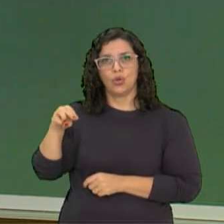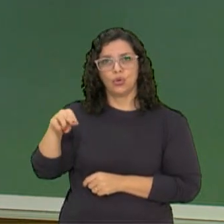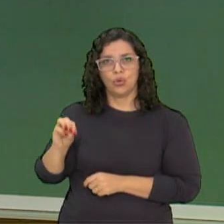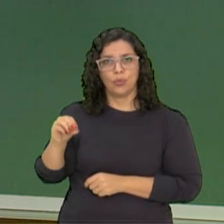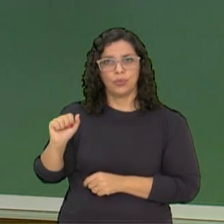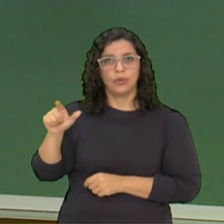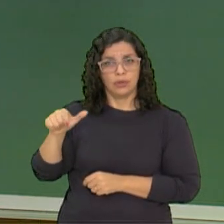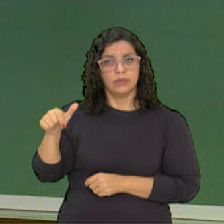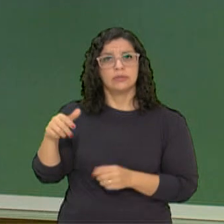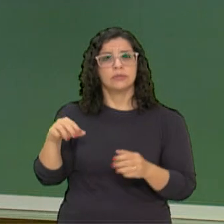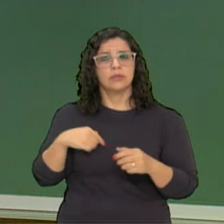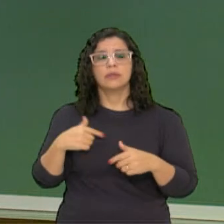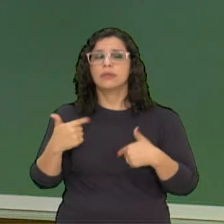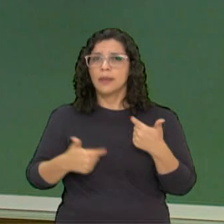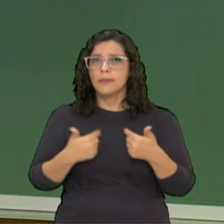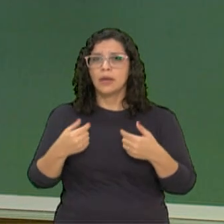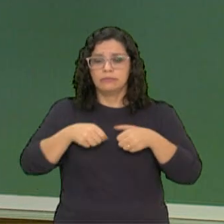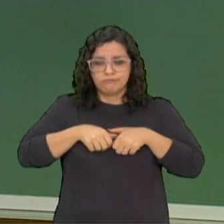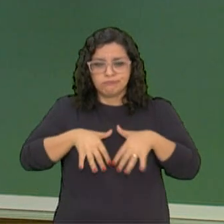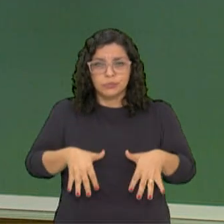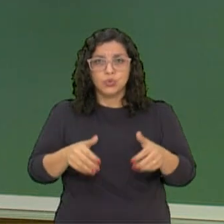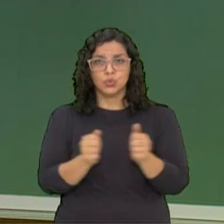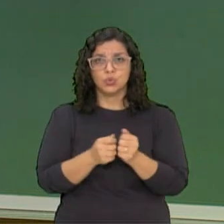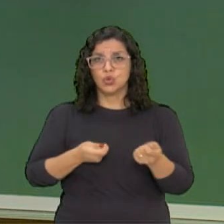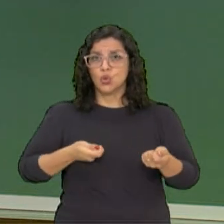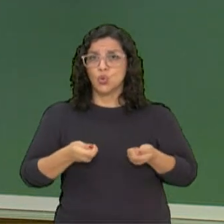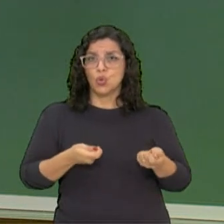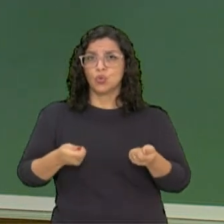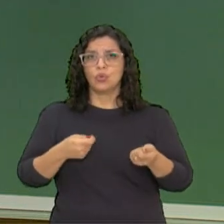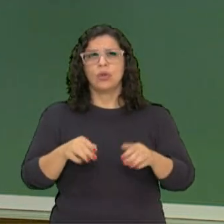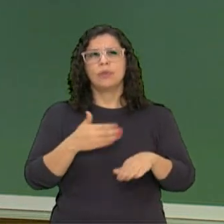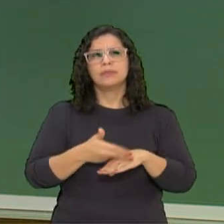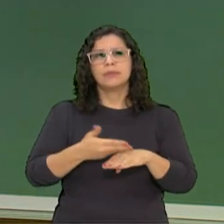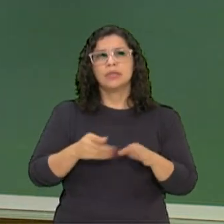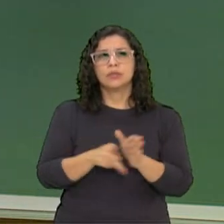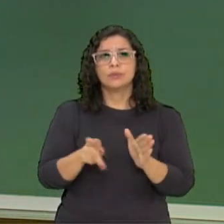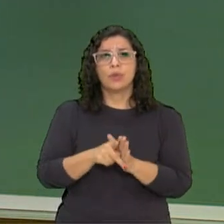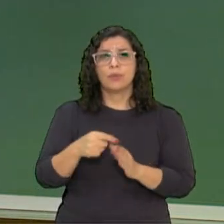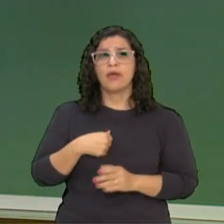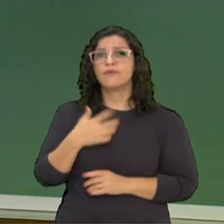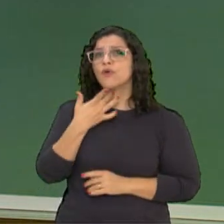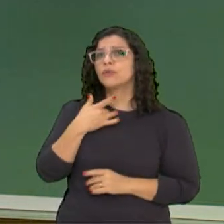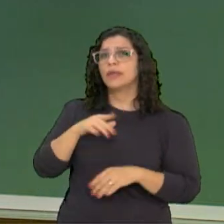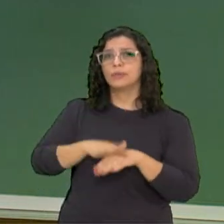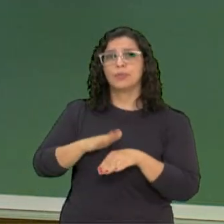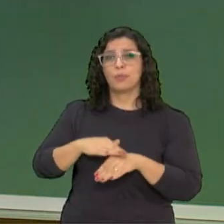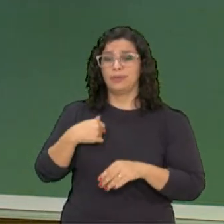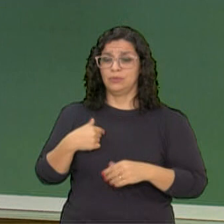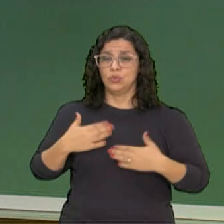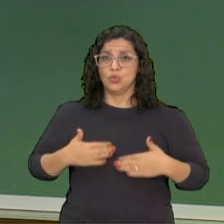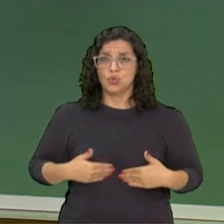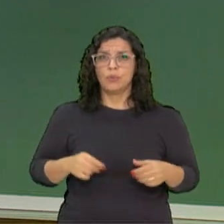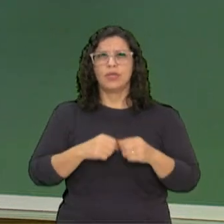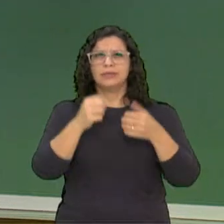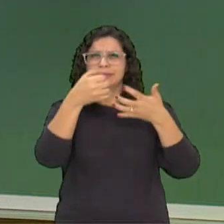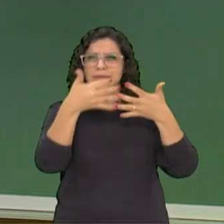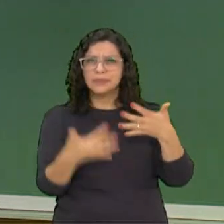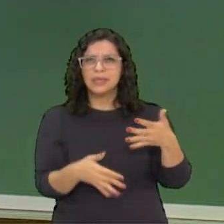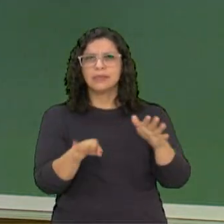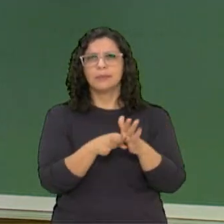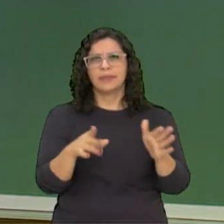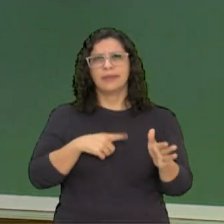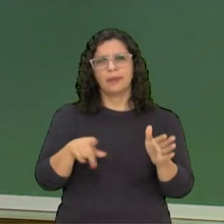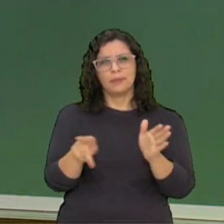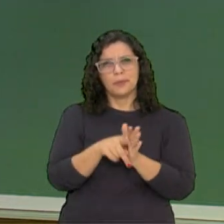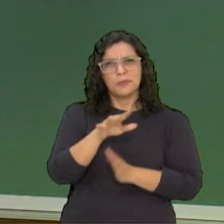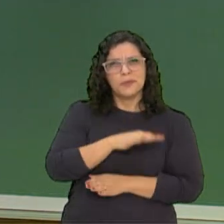nervoso autônomo, né? E regula algumas atividades involuntárias do nosso corpo, como eu passei para vocês naquela listagem, né? Que tem o